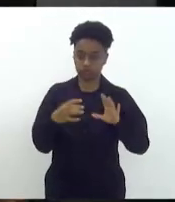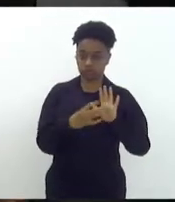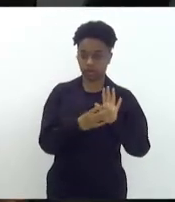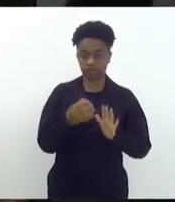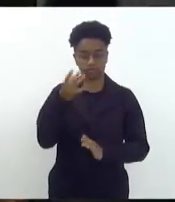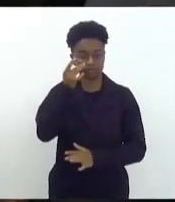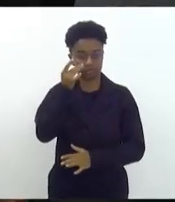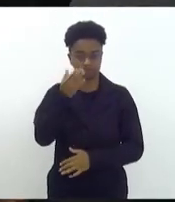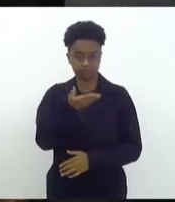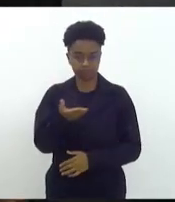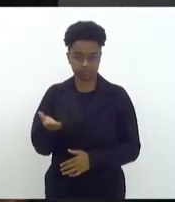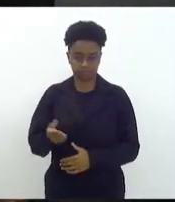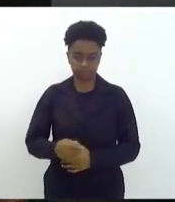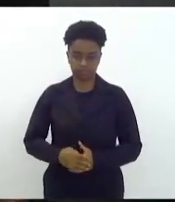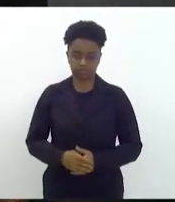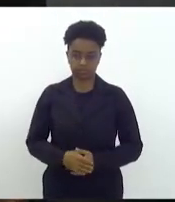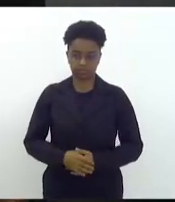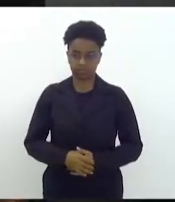presente